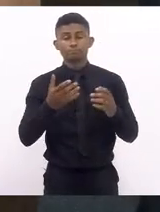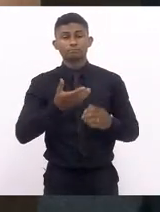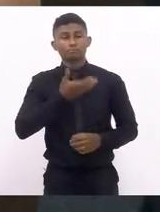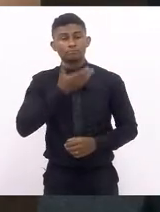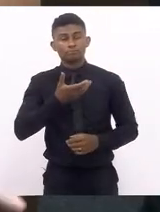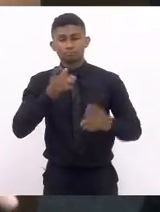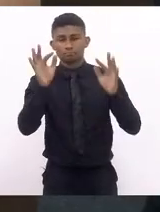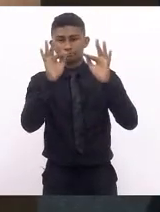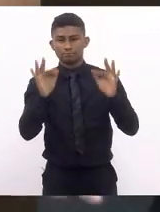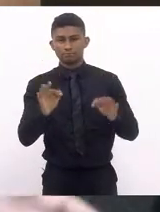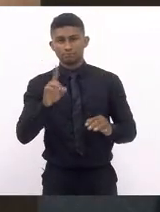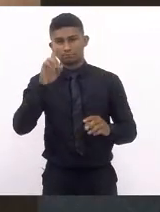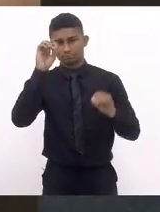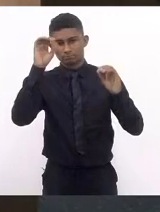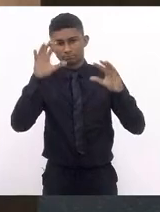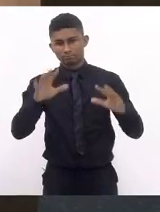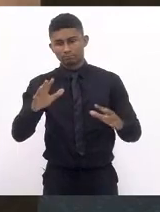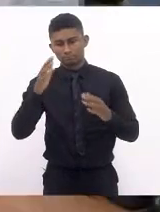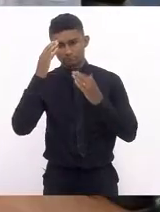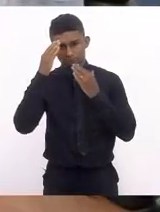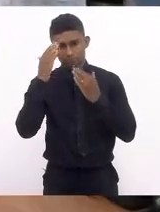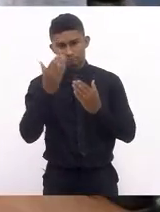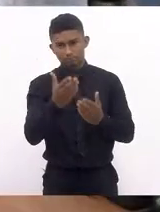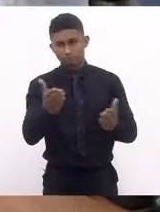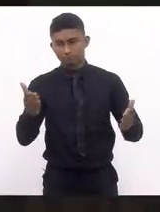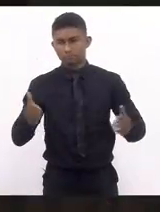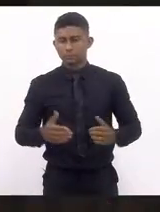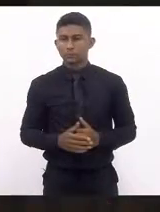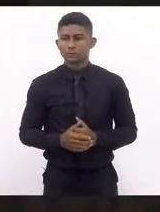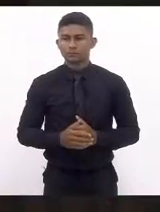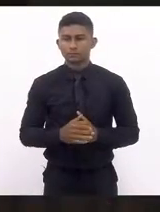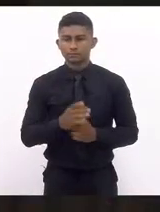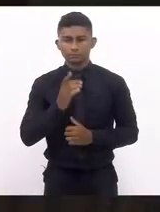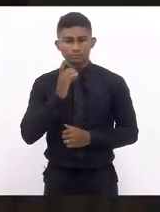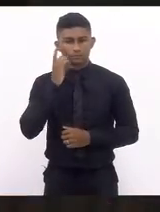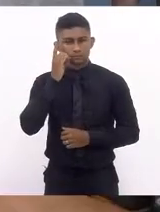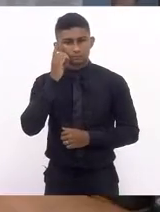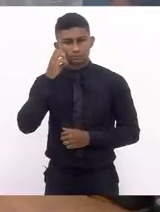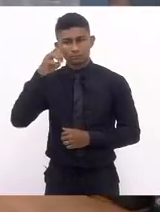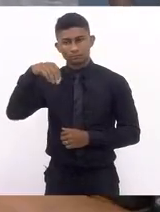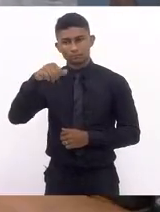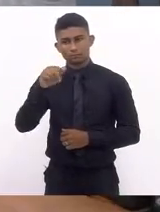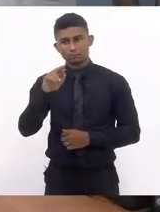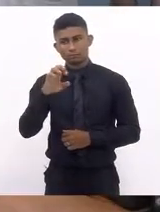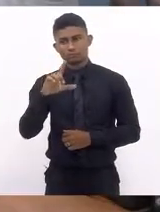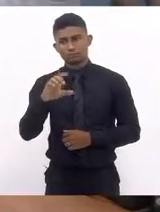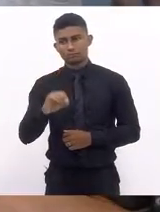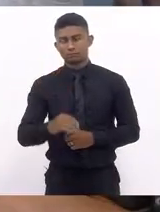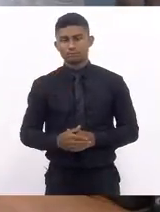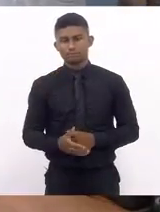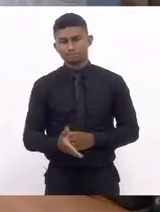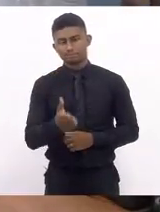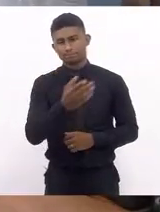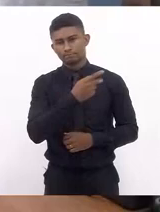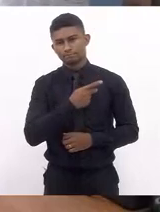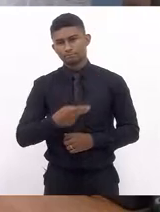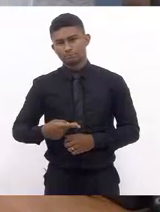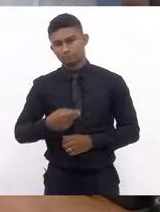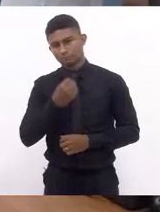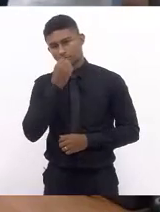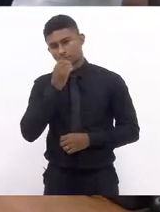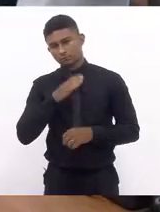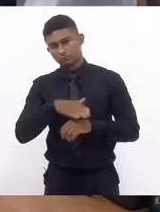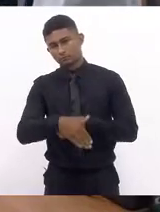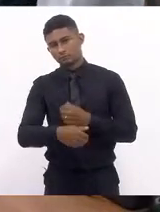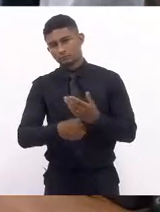abençoe obrigado obrigado a todos Deputado Marcelo Dino senhor presidente Boa noite a todos